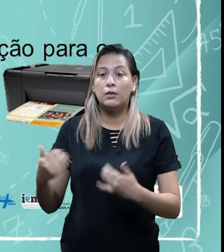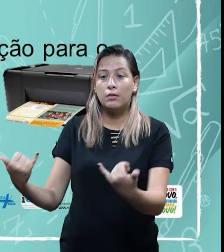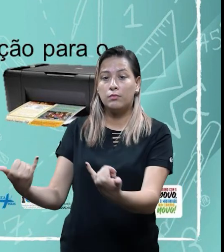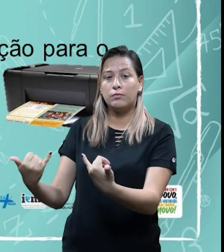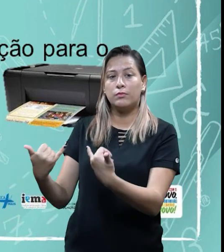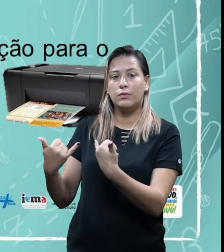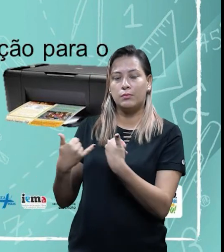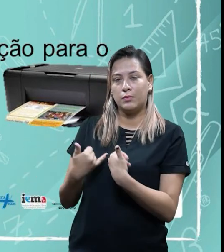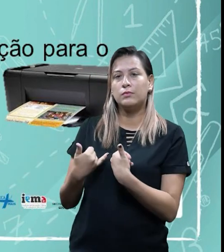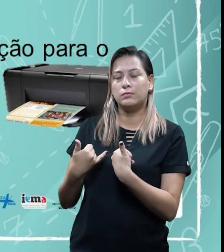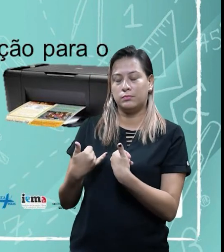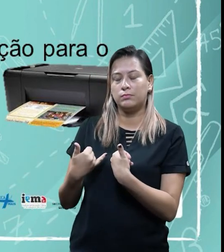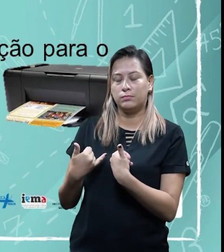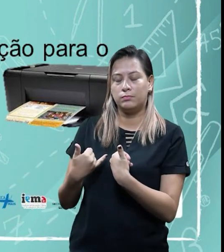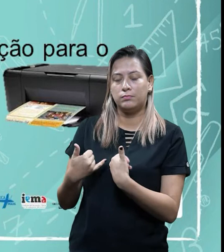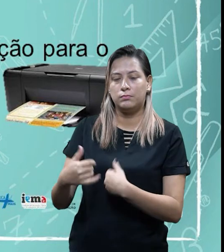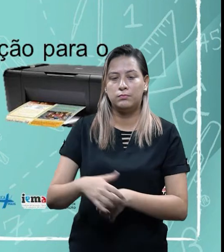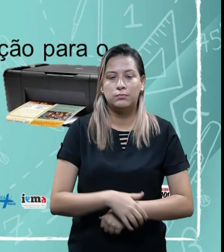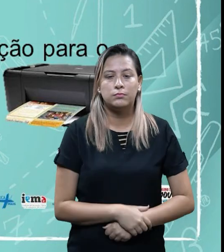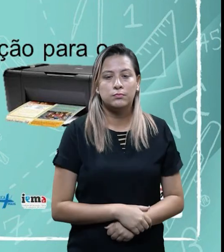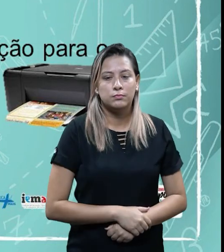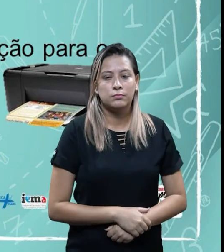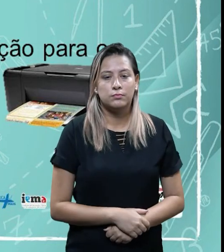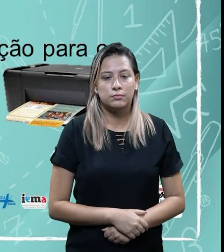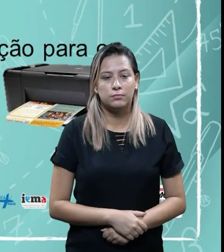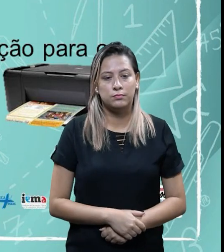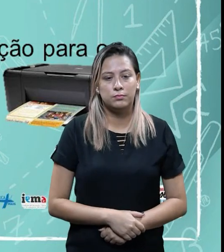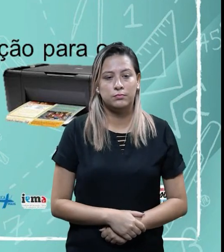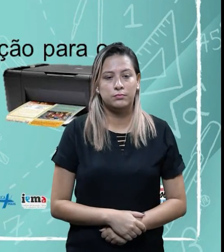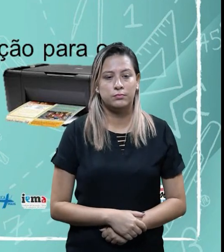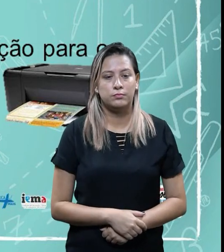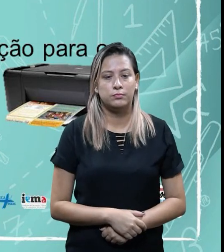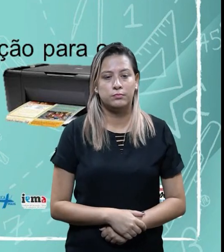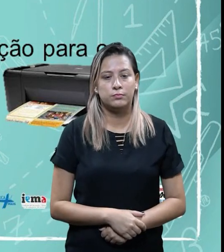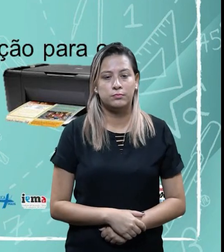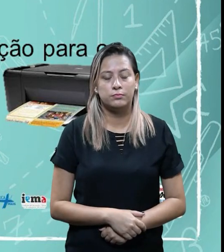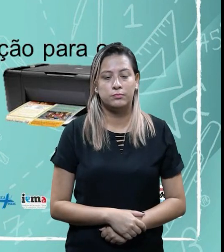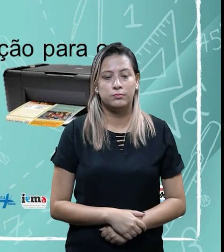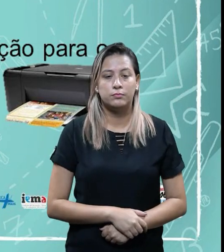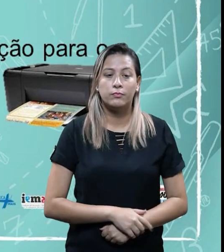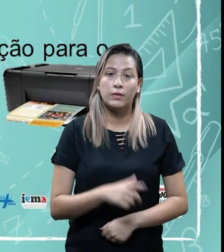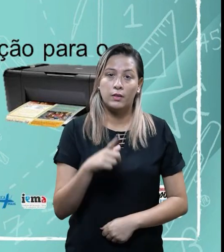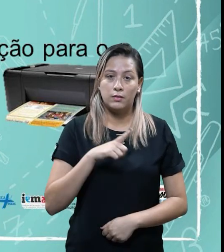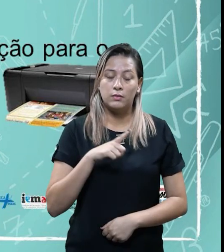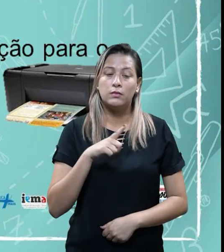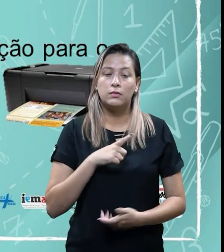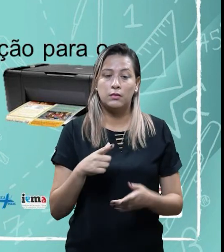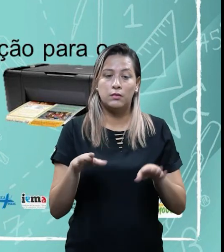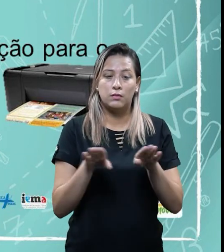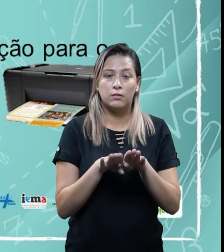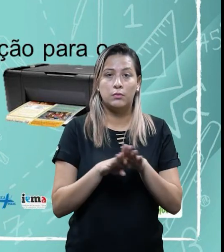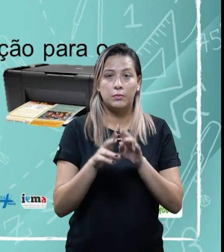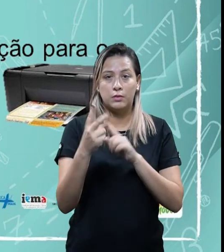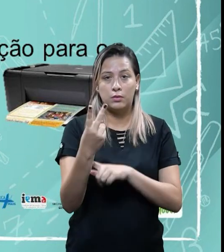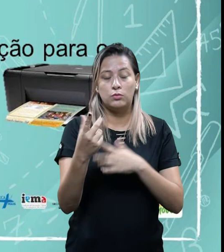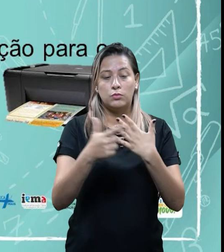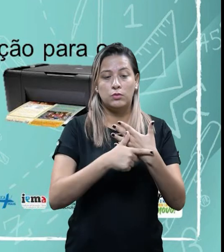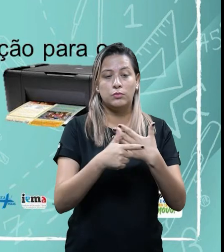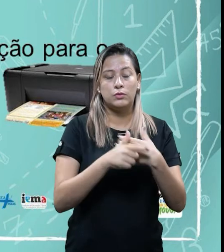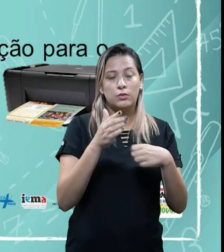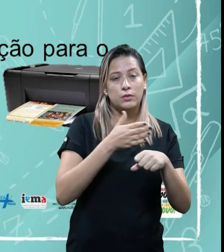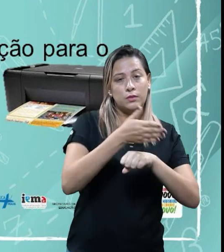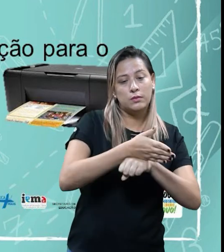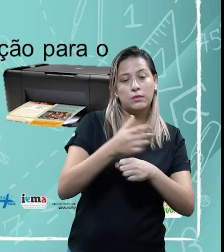essa informação, eles entregam a informação para o usuário, mas também nós podemos ter o periférico de entrada e